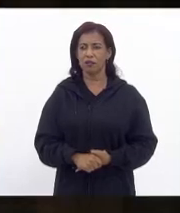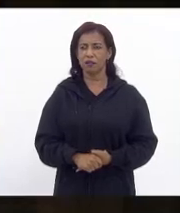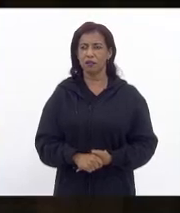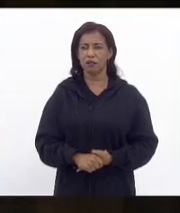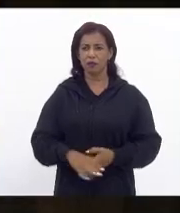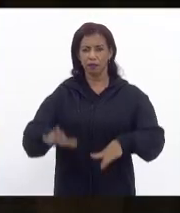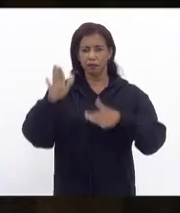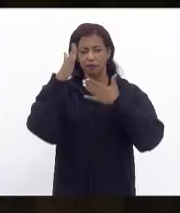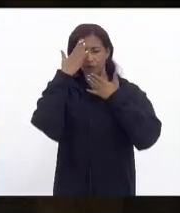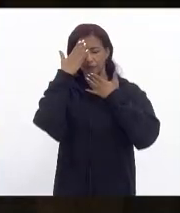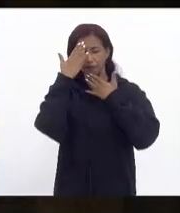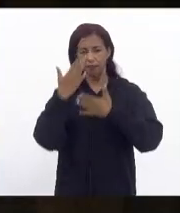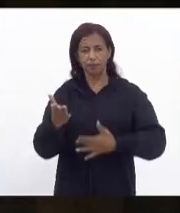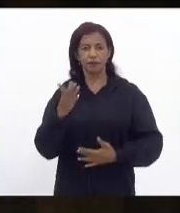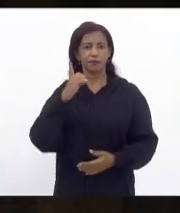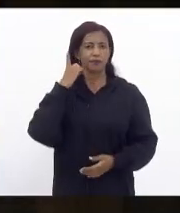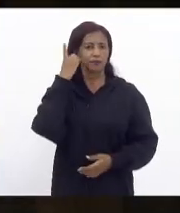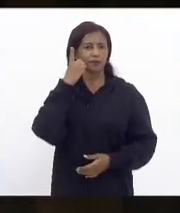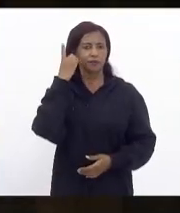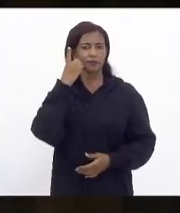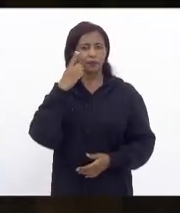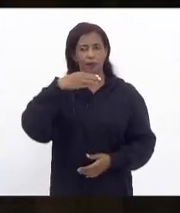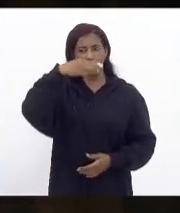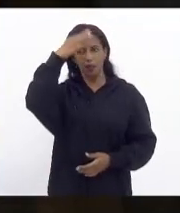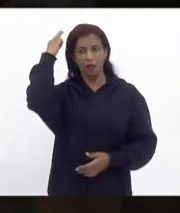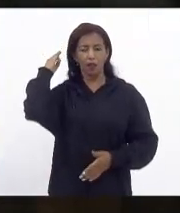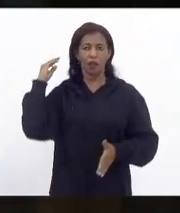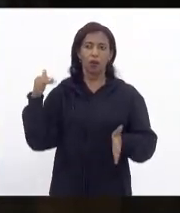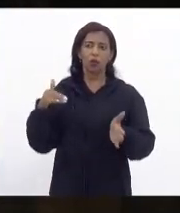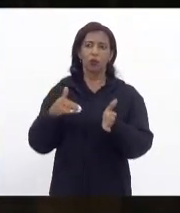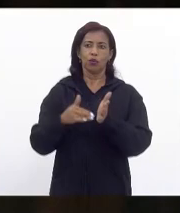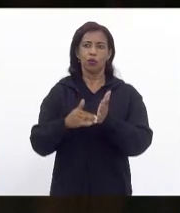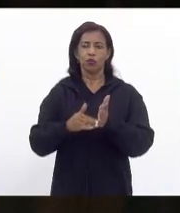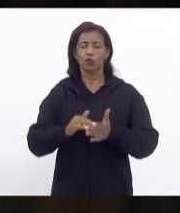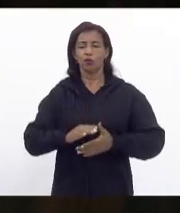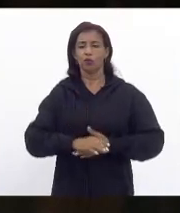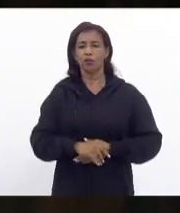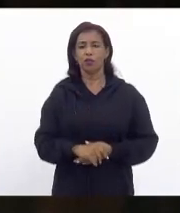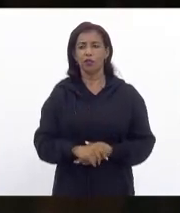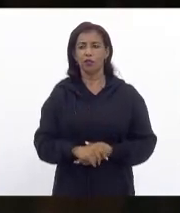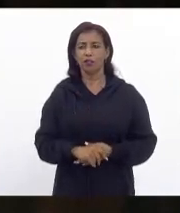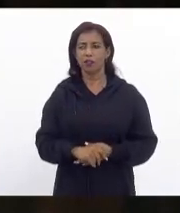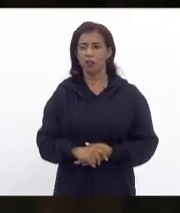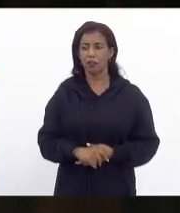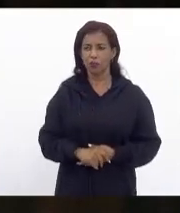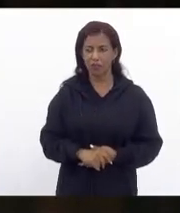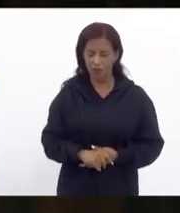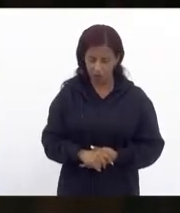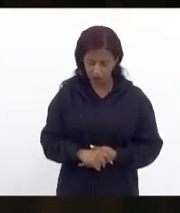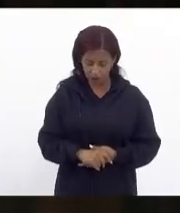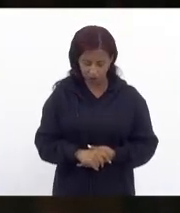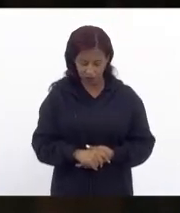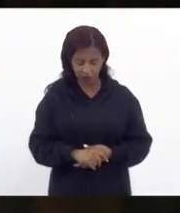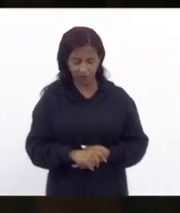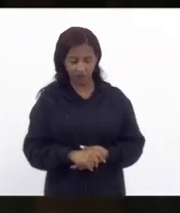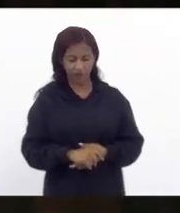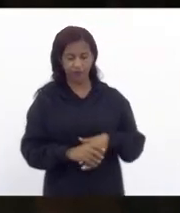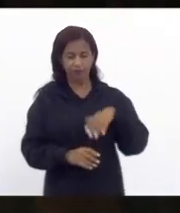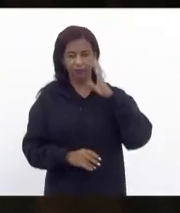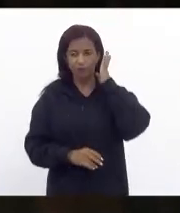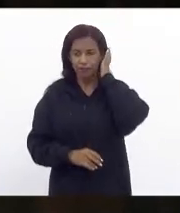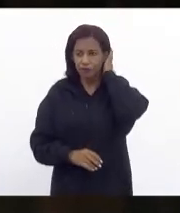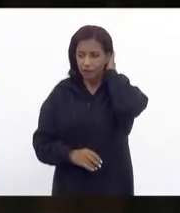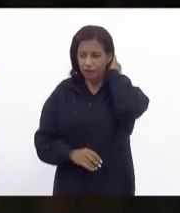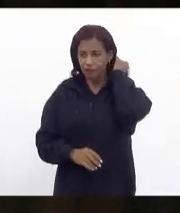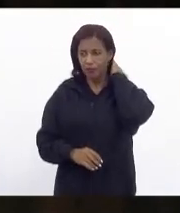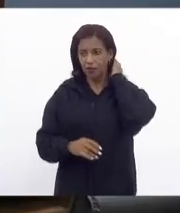agradecendo o deputado Márcio Pacheco o último orador inscrito é o nobre deputado Valdeque Carneiro vossa excelência tem dez minutos para sua